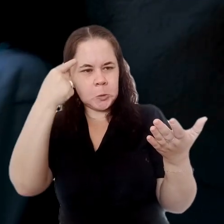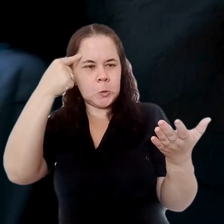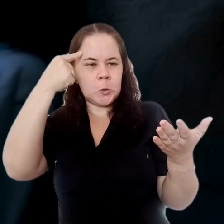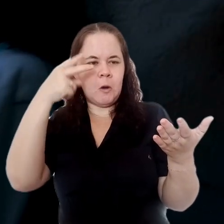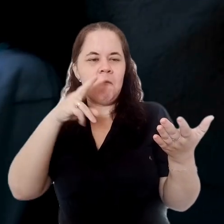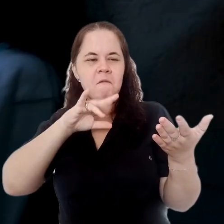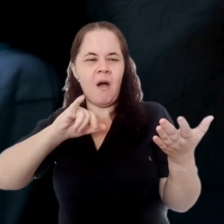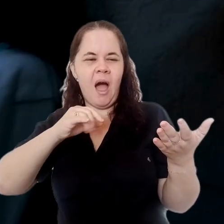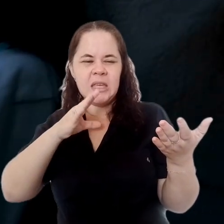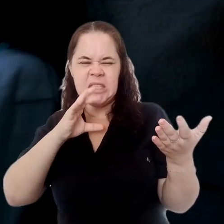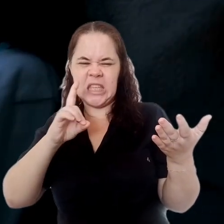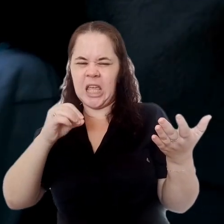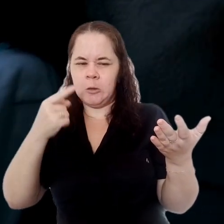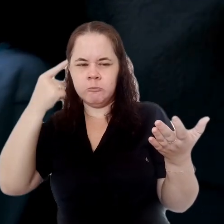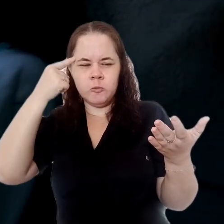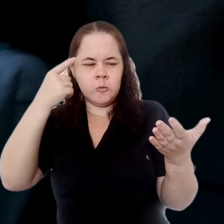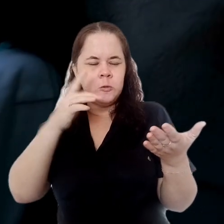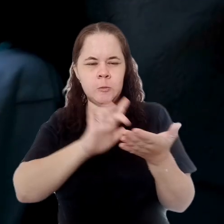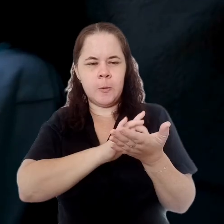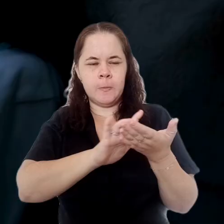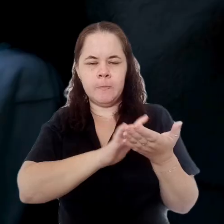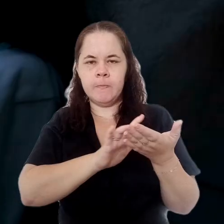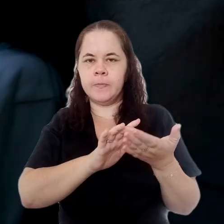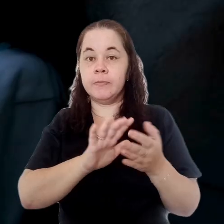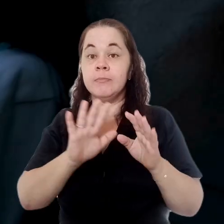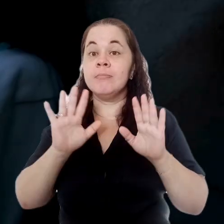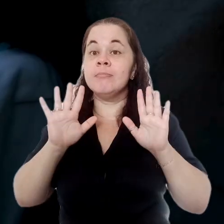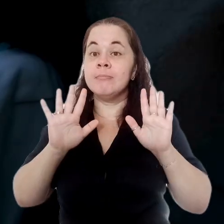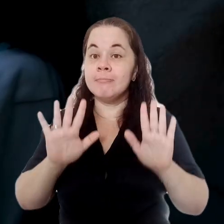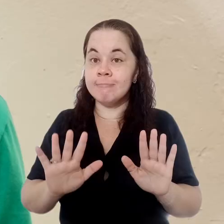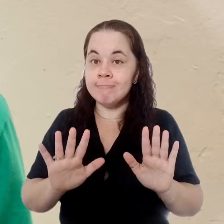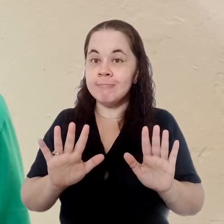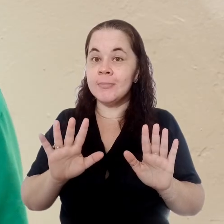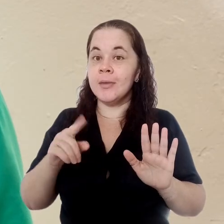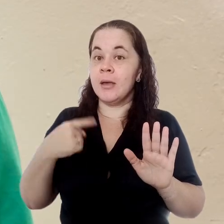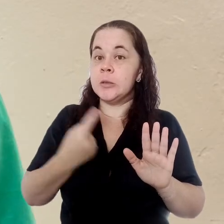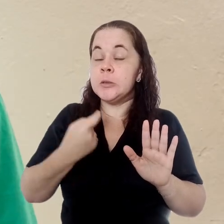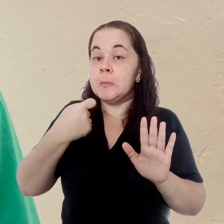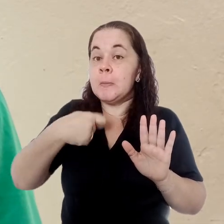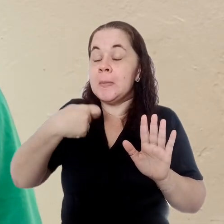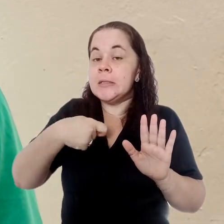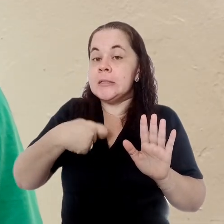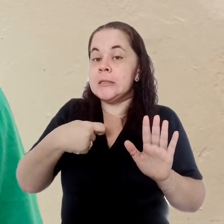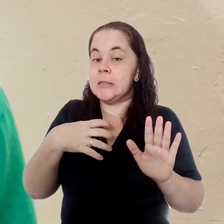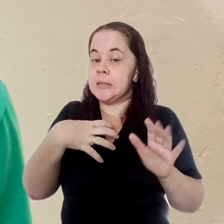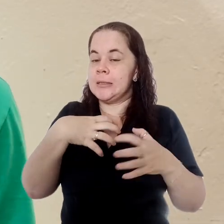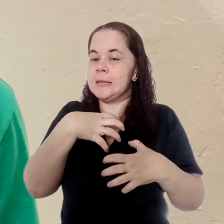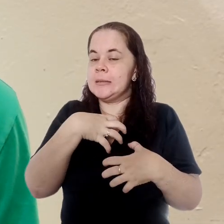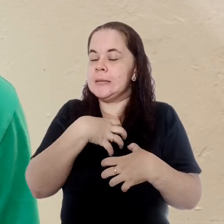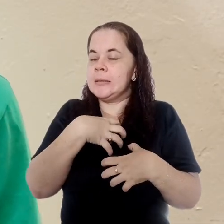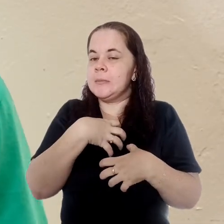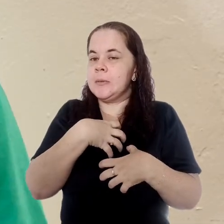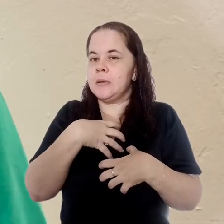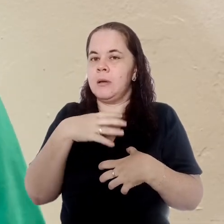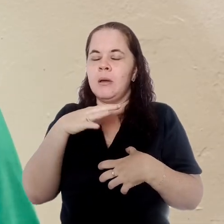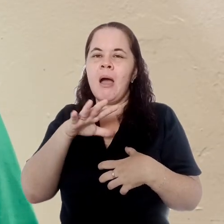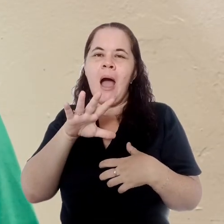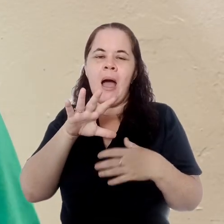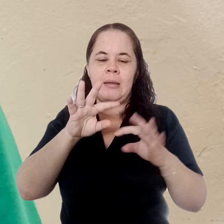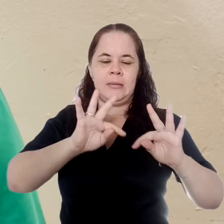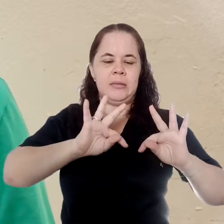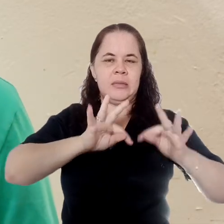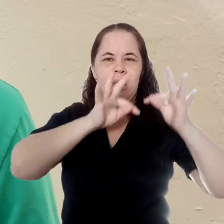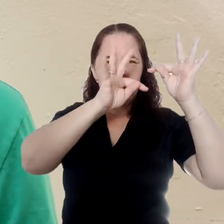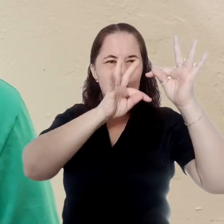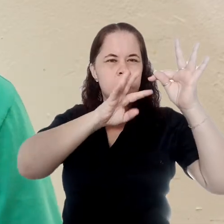vício precocemente. E a gente precisa ter uma coisa muito intuitiva também. Nem tudo que é